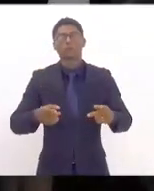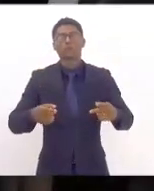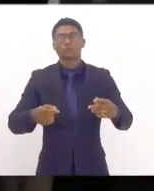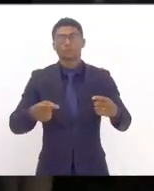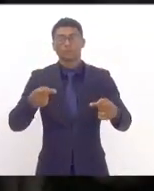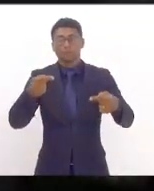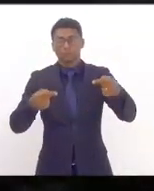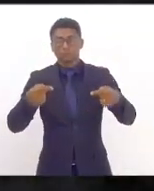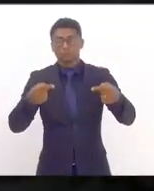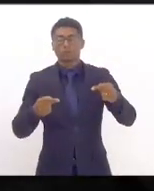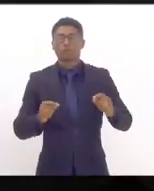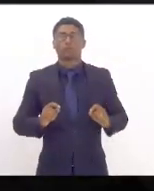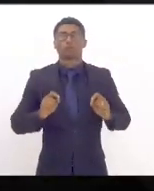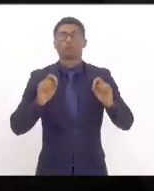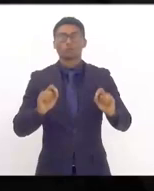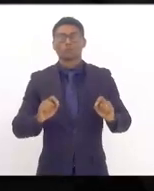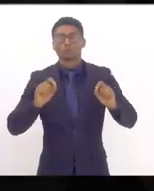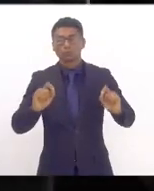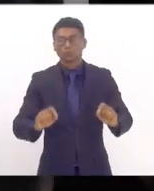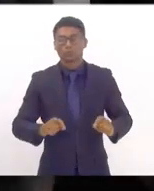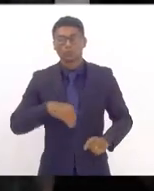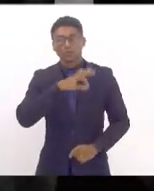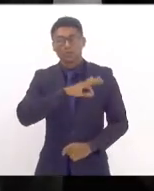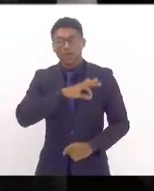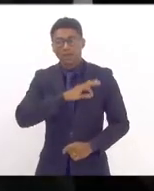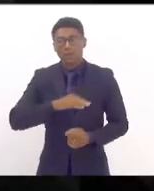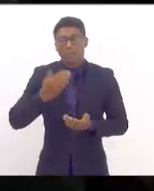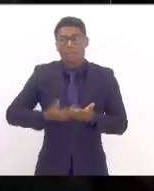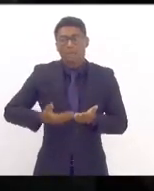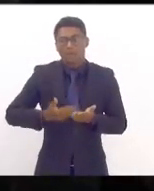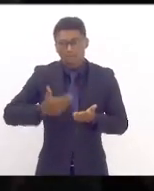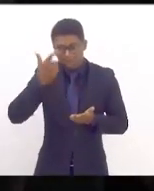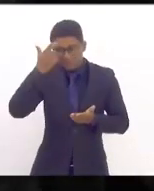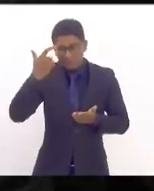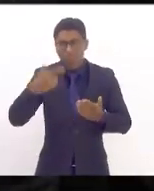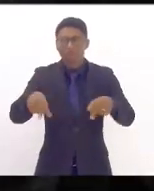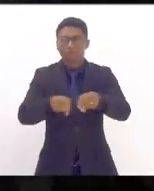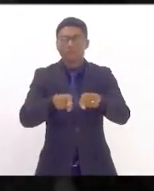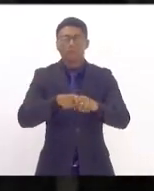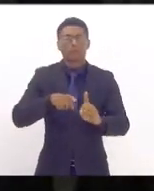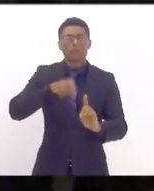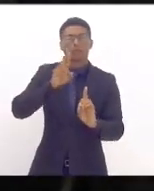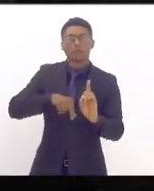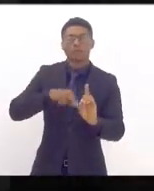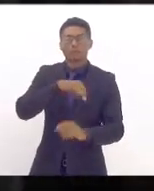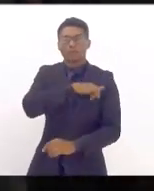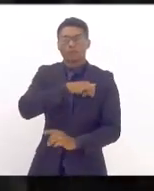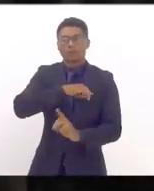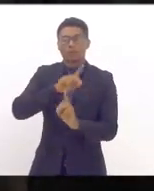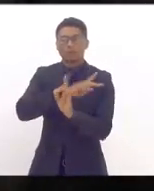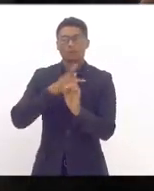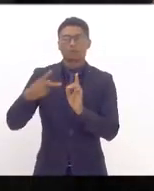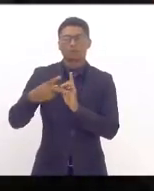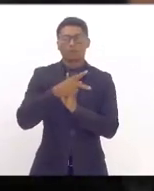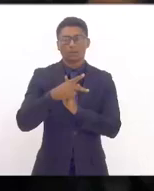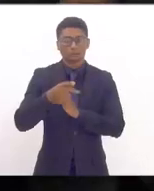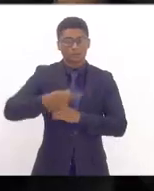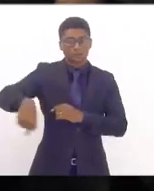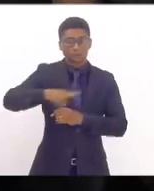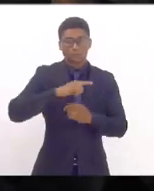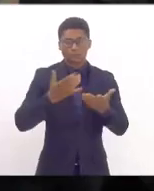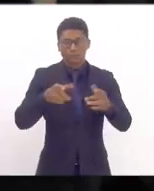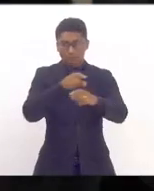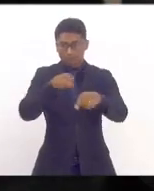da recomposição das perdas salariais e do relatório da CPI do Rio previdência que a gente quer servidores valorizados